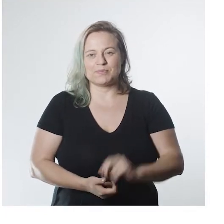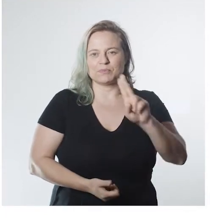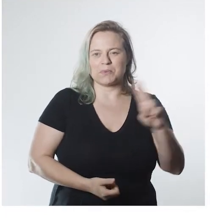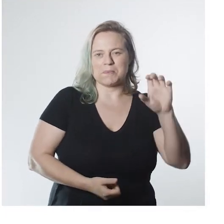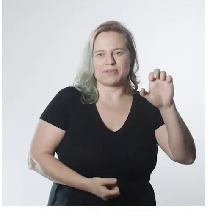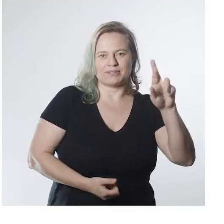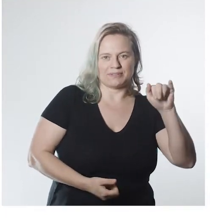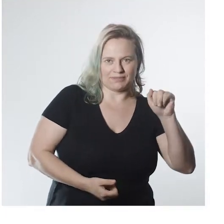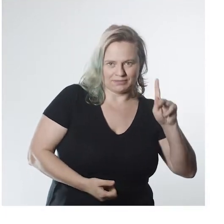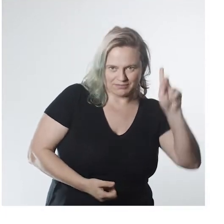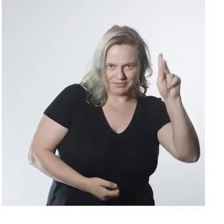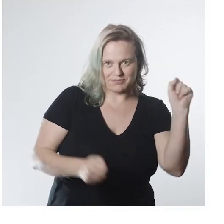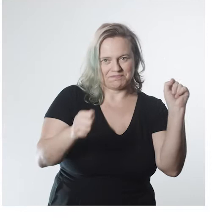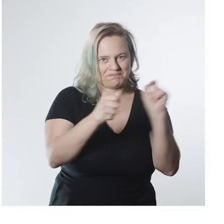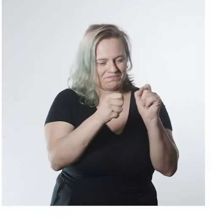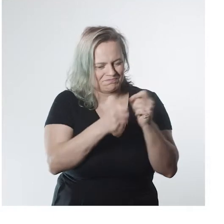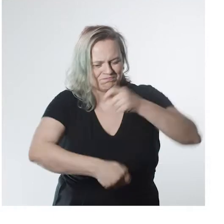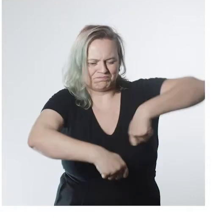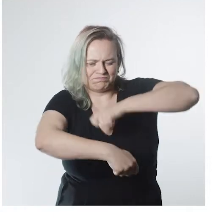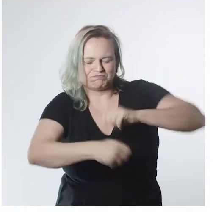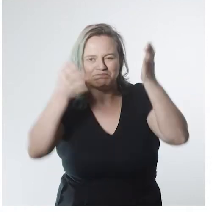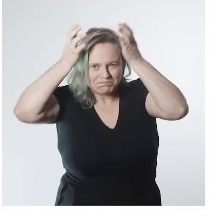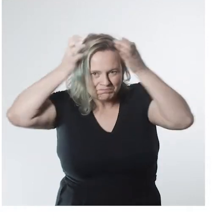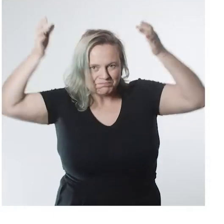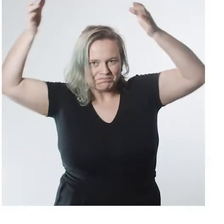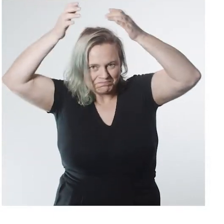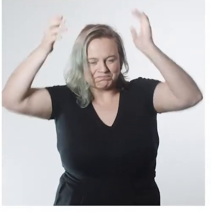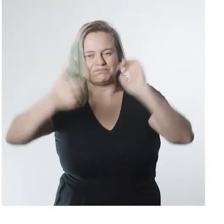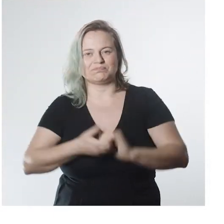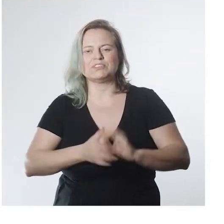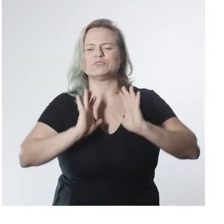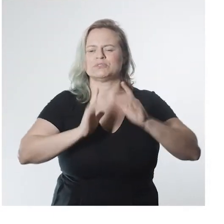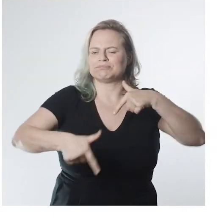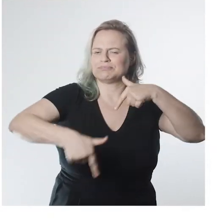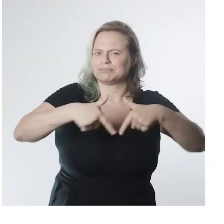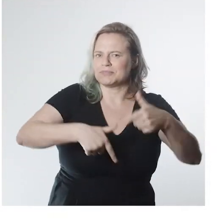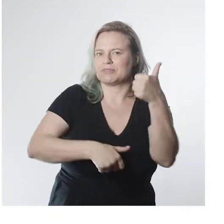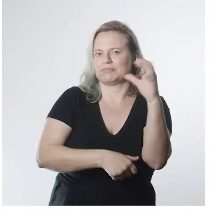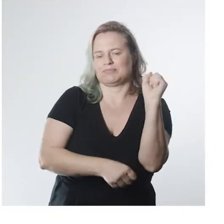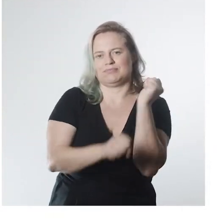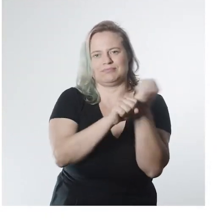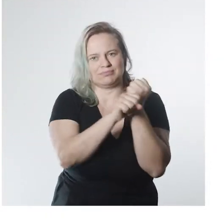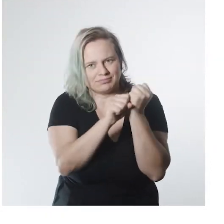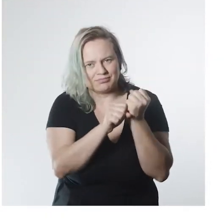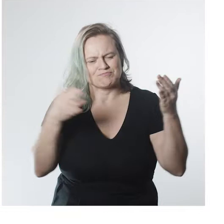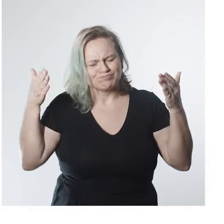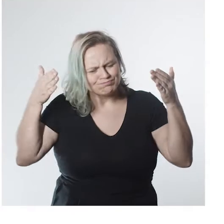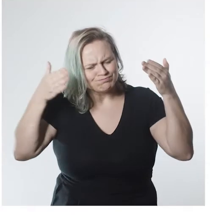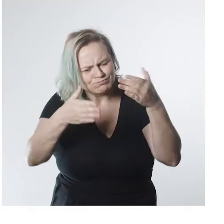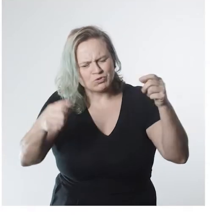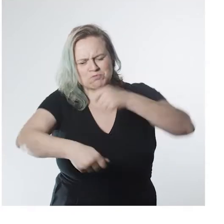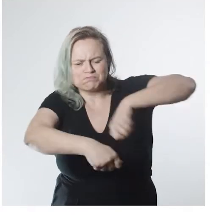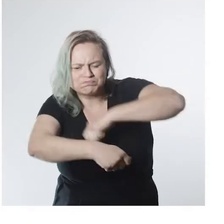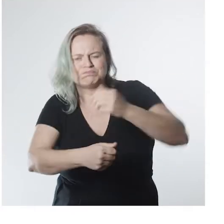Sou Eric von Bülow, sou cozinheiro. Minha formação é como cozinheiro-chefe internacional. Atuo há pelo menos 10 anos dentro de cozinha,